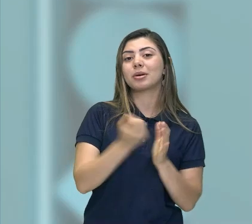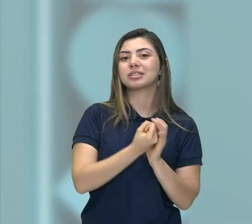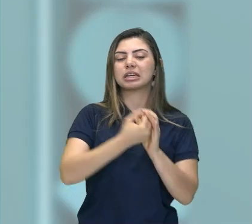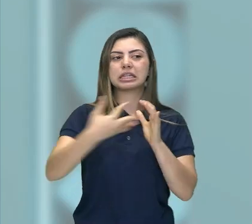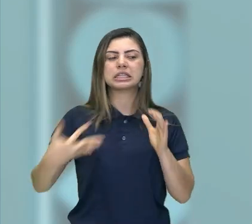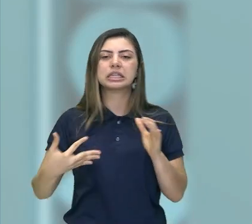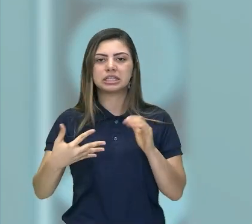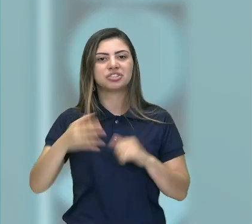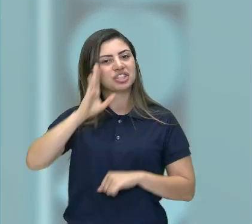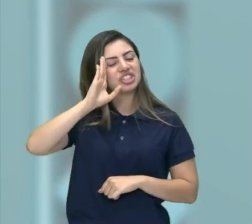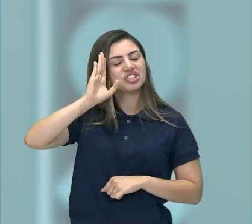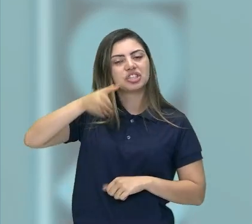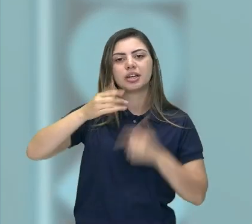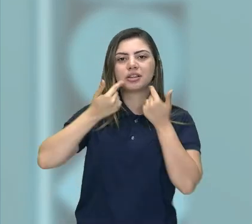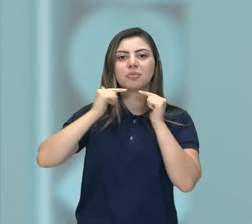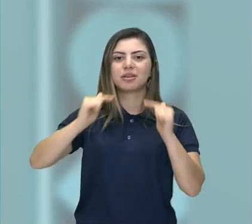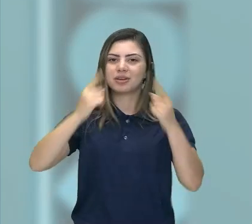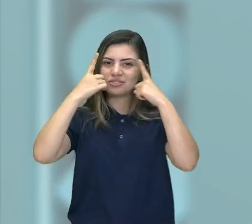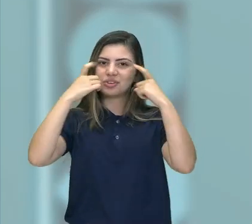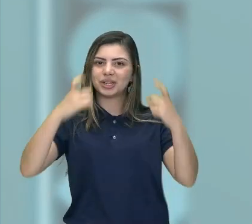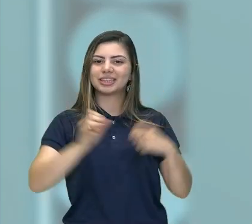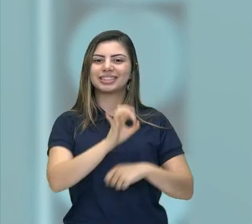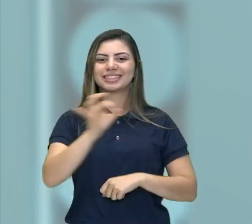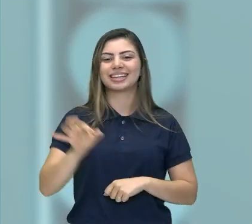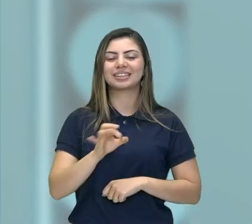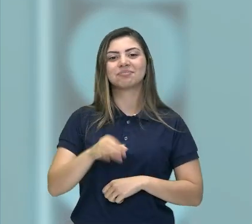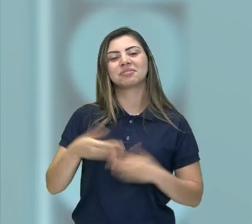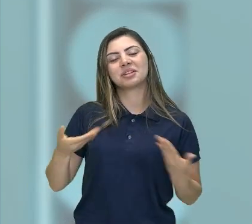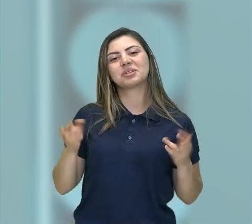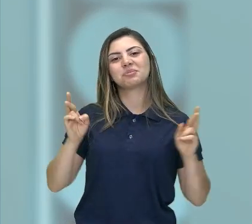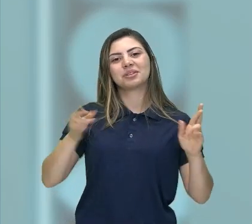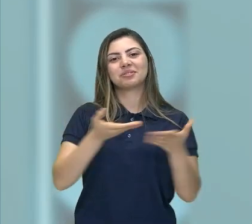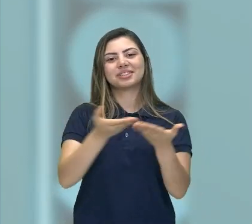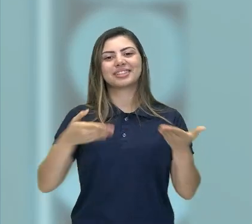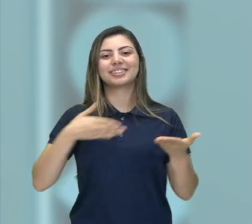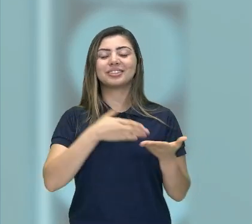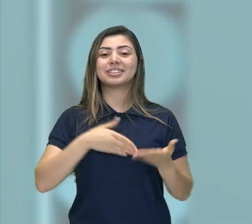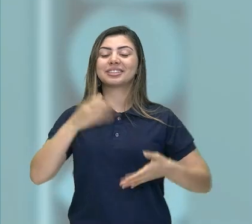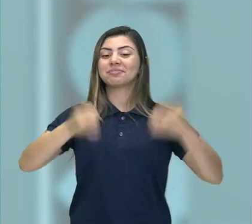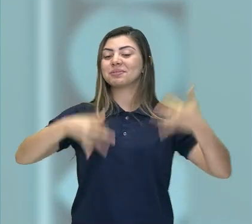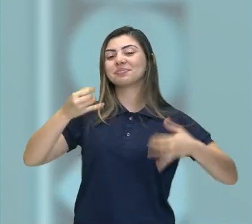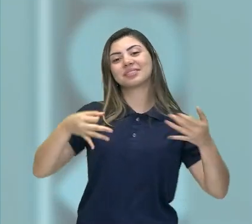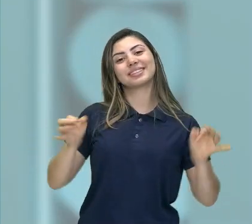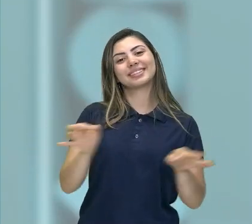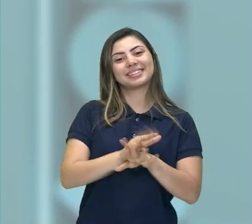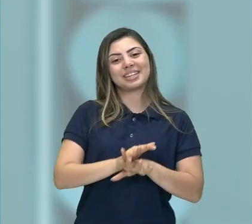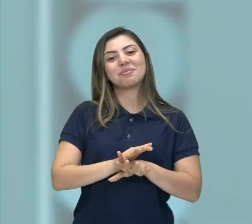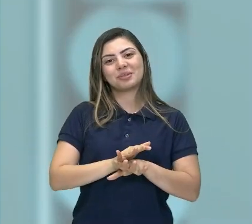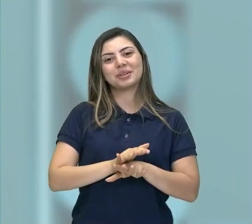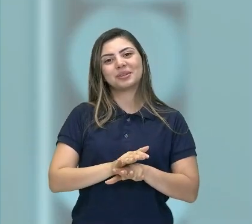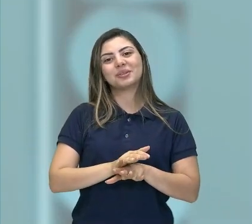frio e mais violento. Perfeito? Espero que tenham gostado. Como não há mais nada a ser explicado, nós